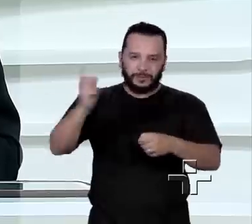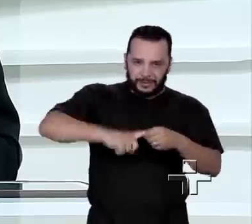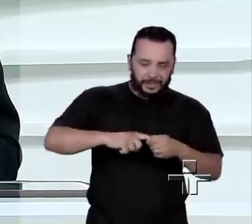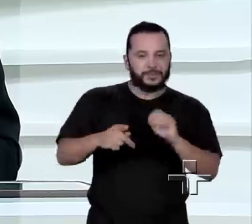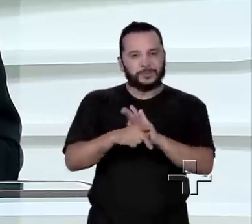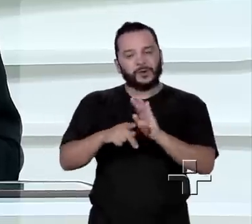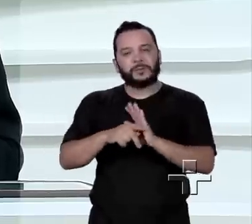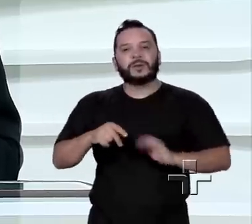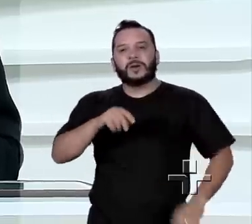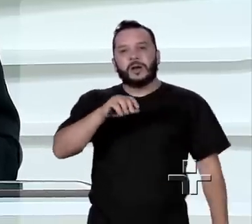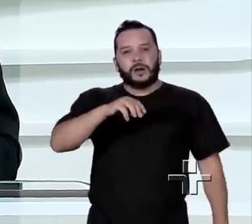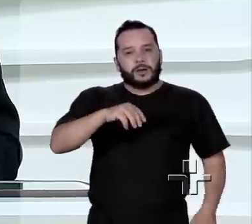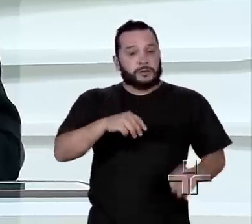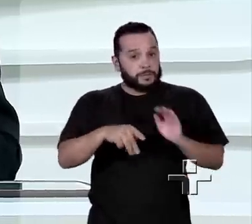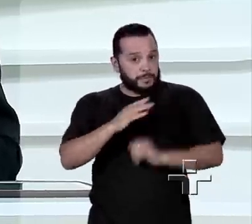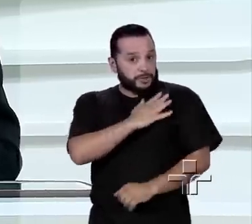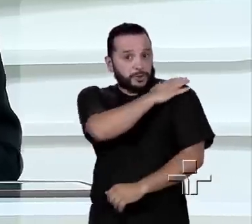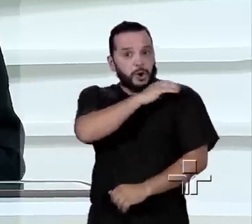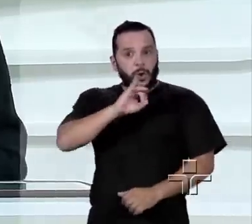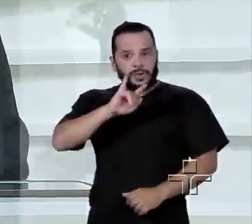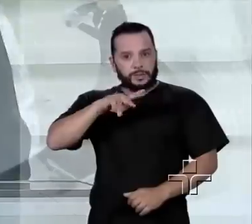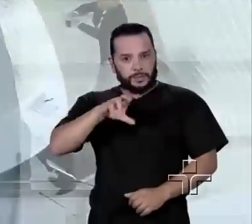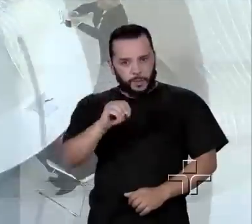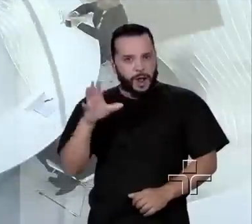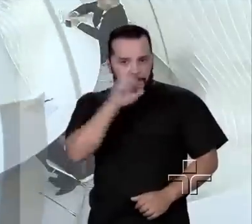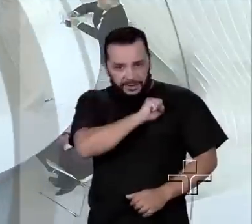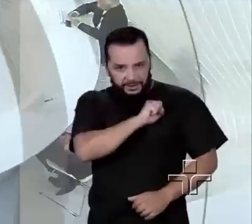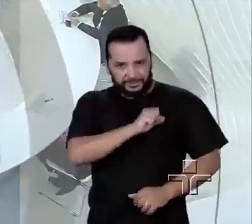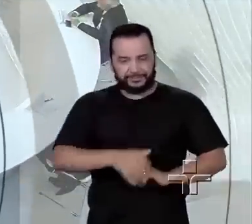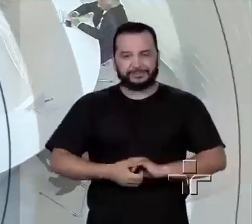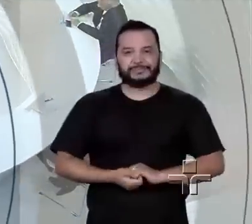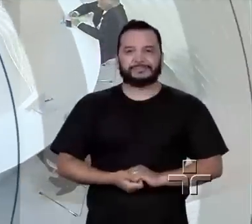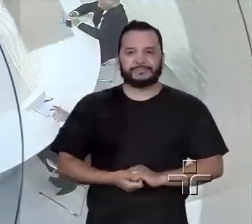Paulo, Major Olímpio. Rapidinho.